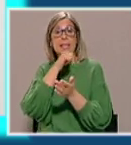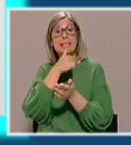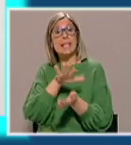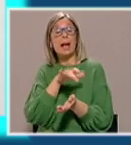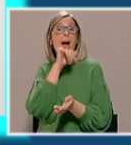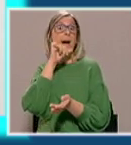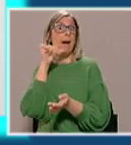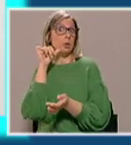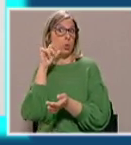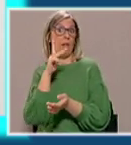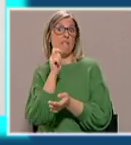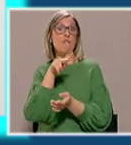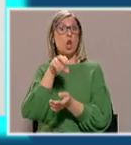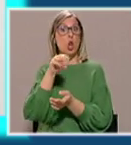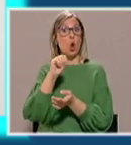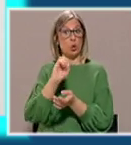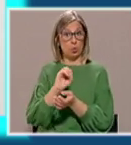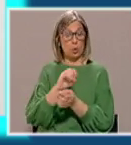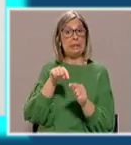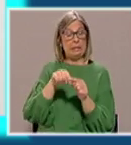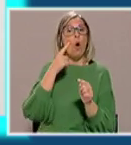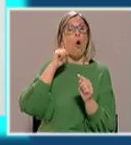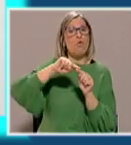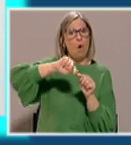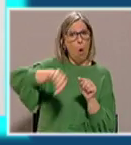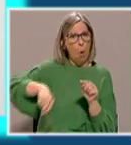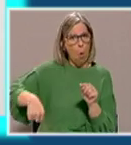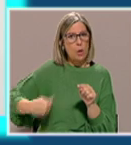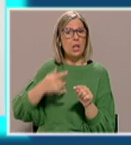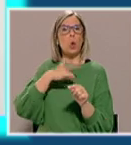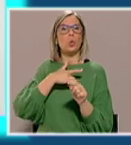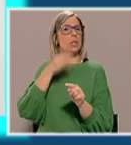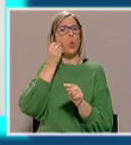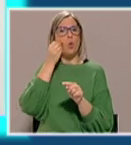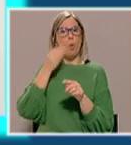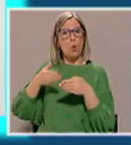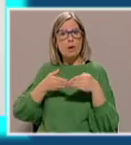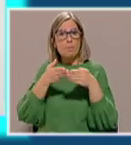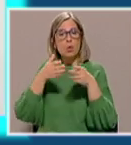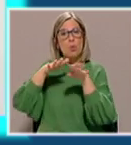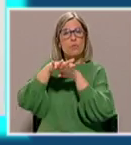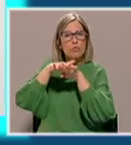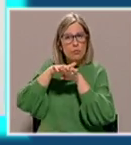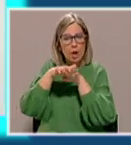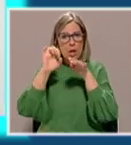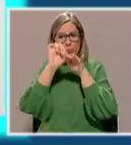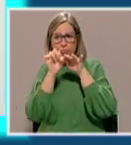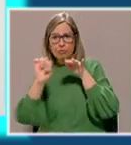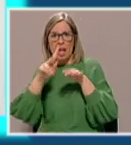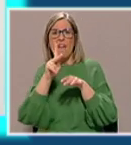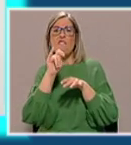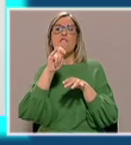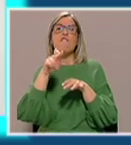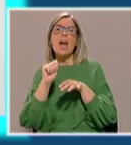O sangue venoso regressa ao coração pelas vénulas, que se juntam para formar veias.